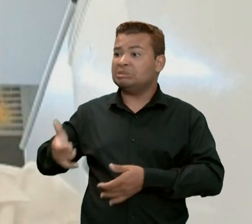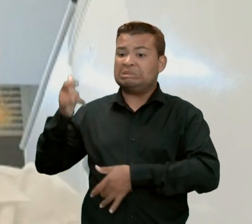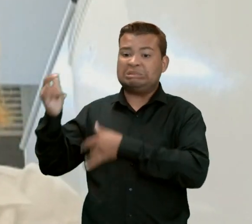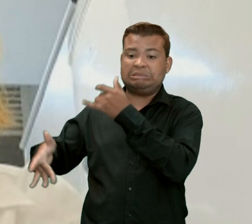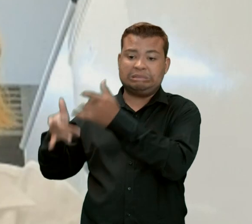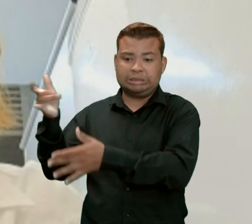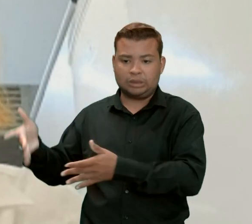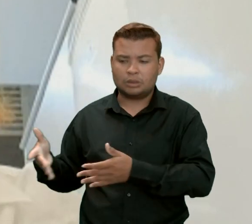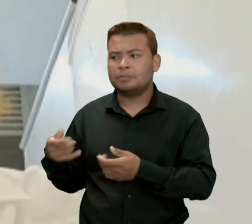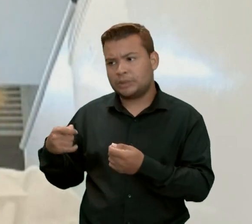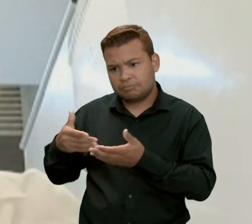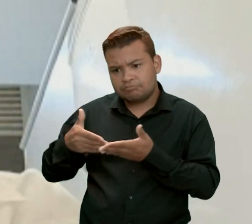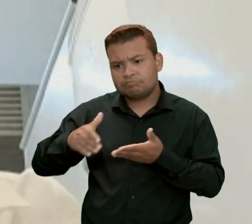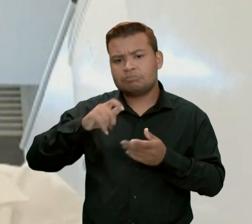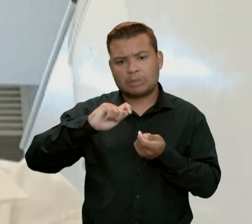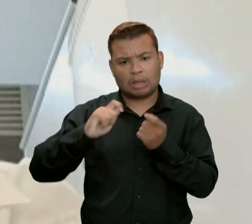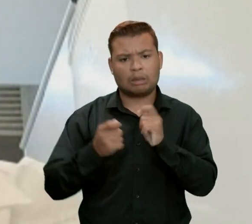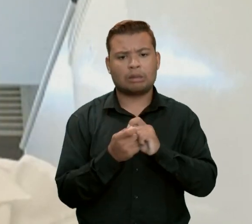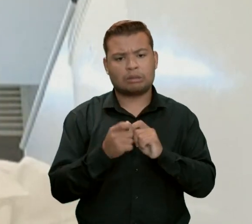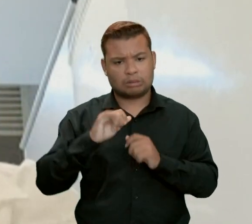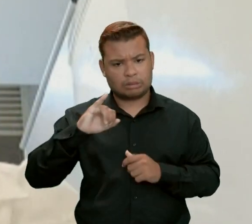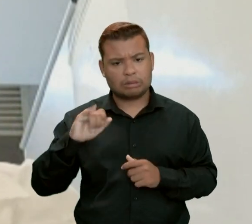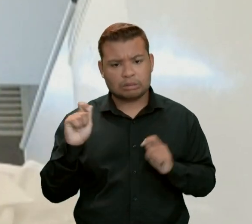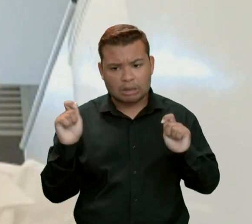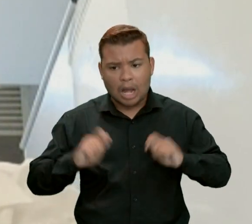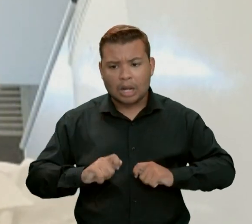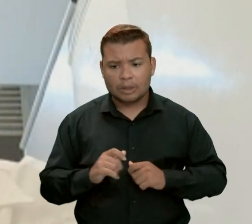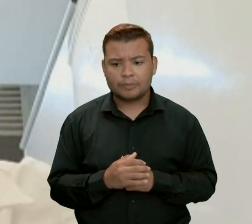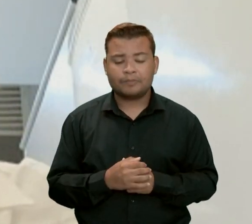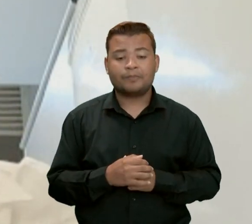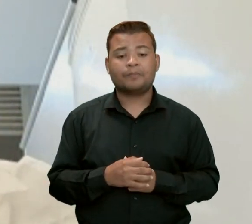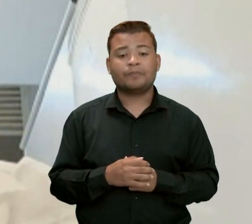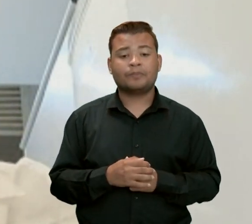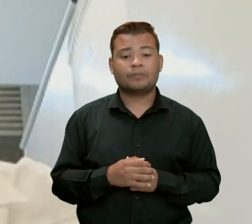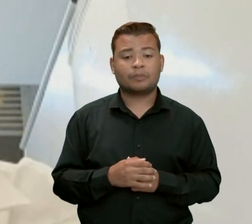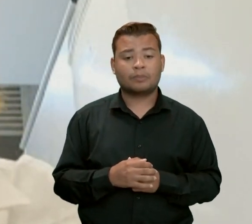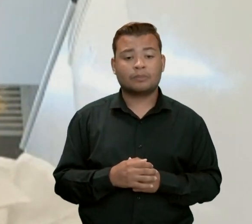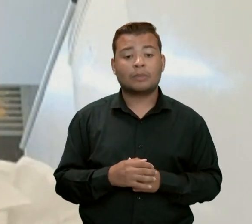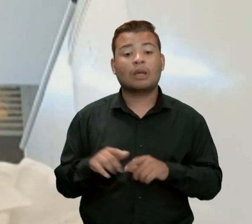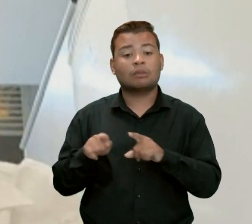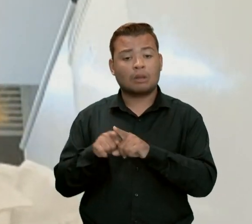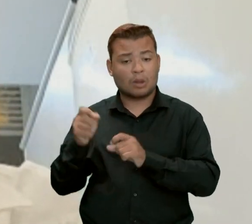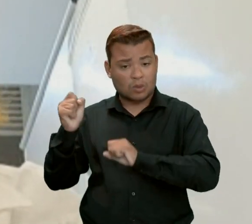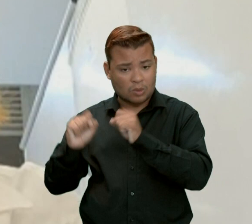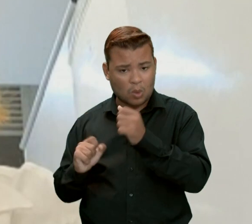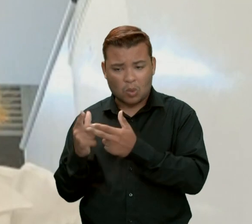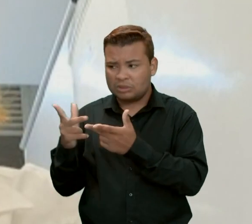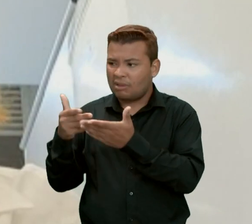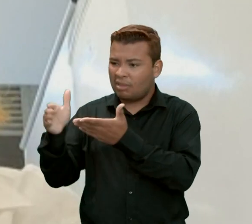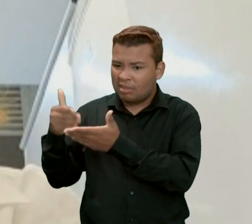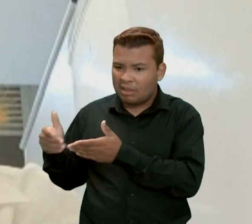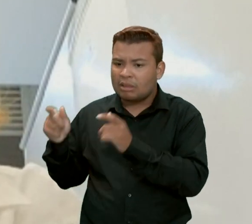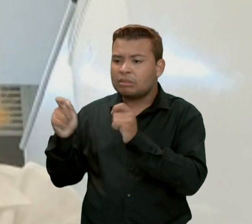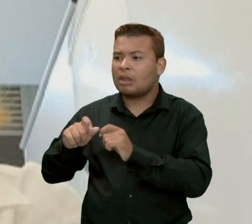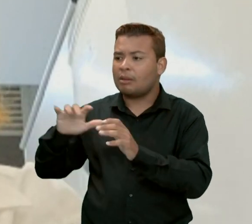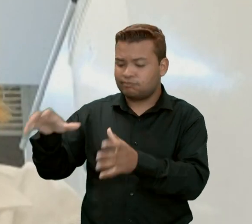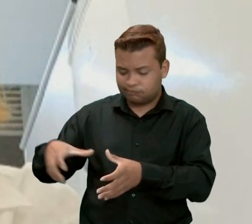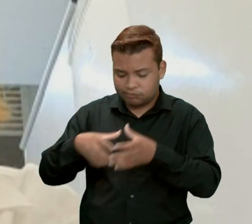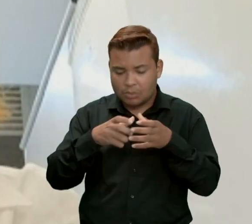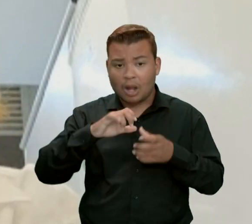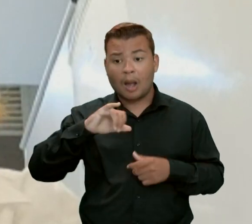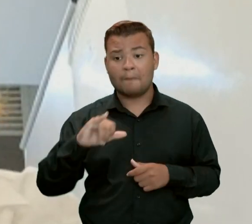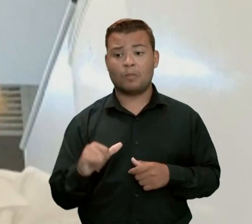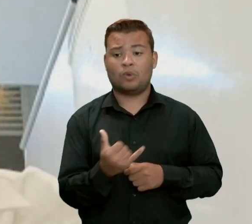tem outros alimentos que são jogados fora, né, pela indústria de alimentos que também podem ser aproveitados. Então, o alimento